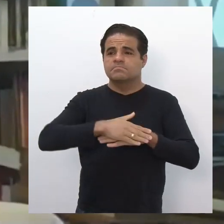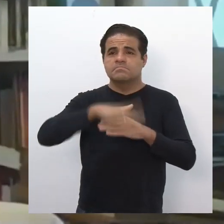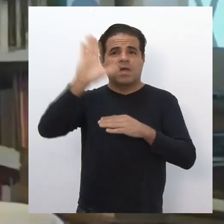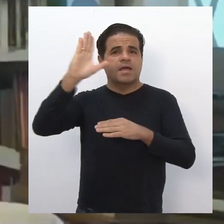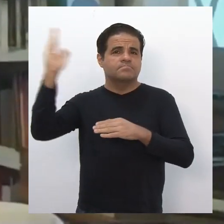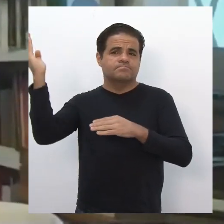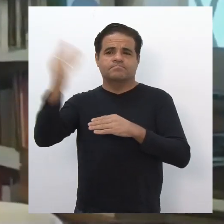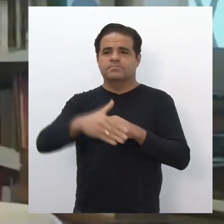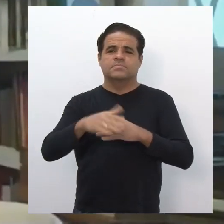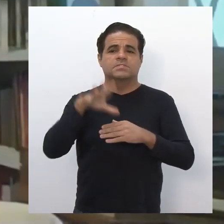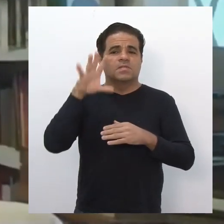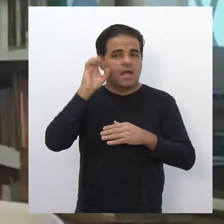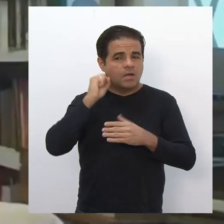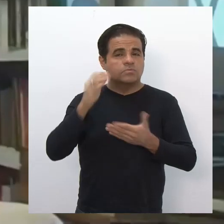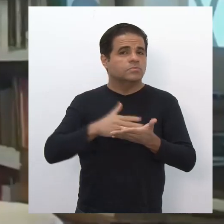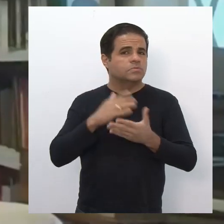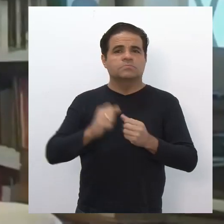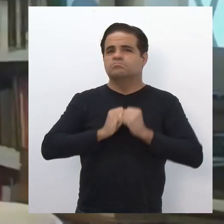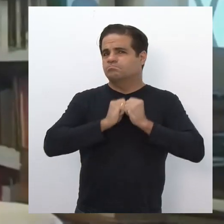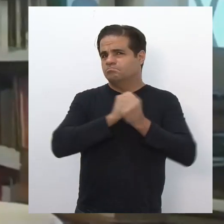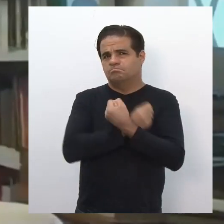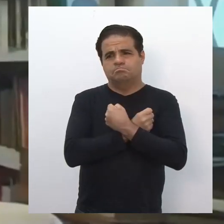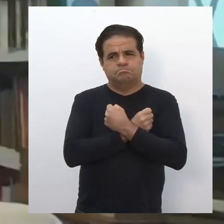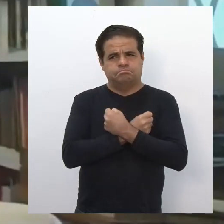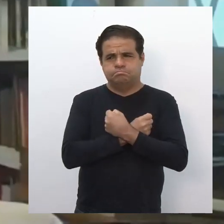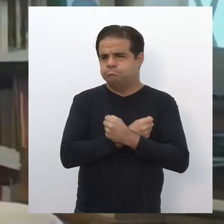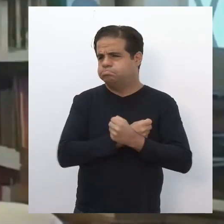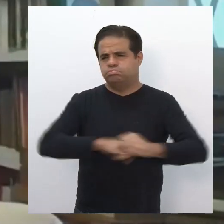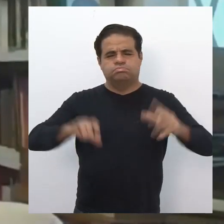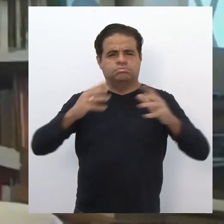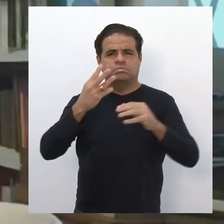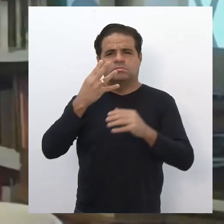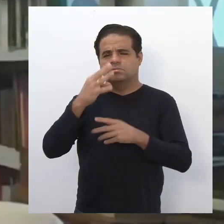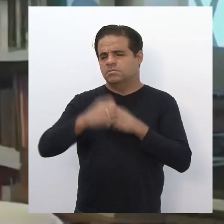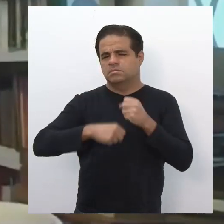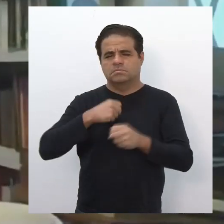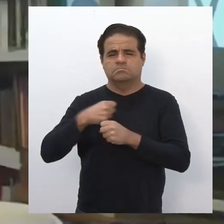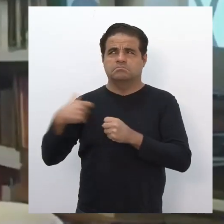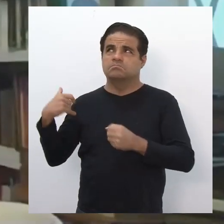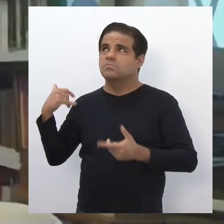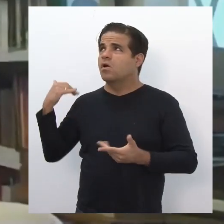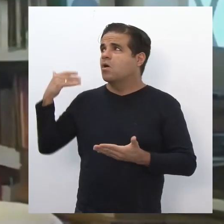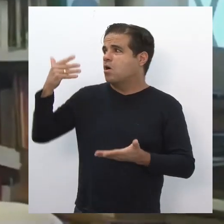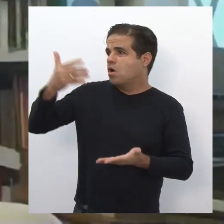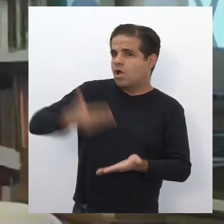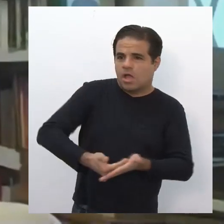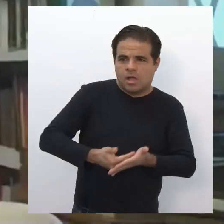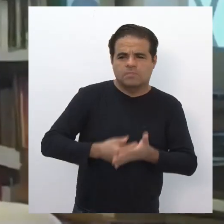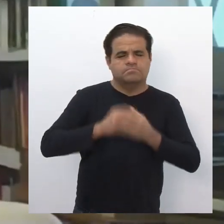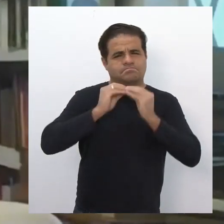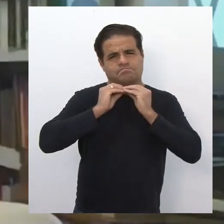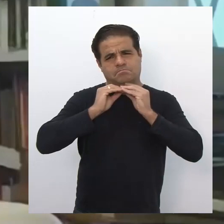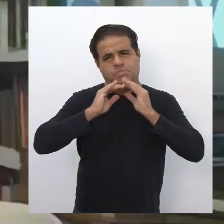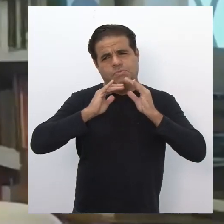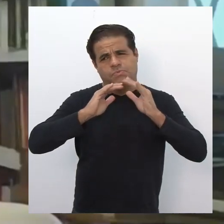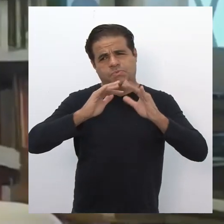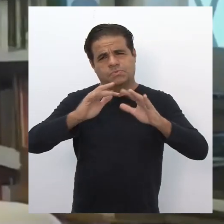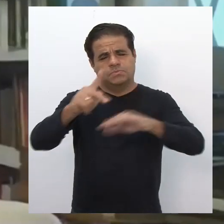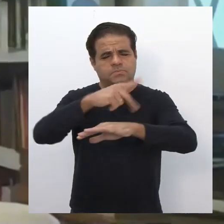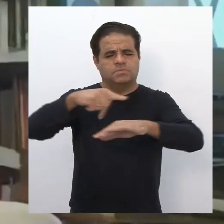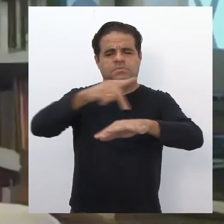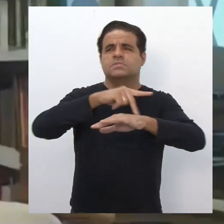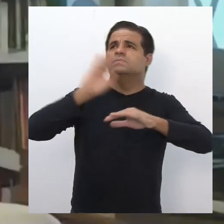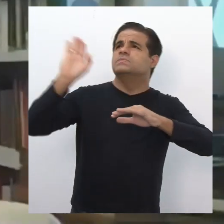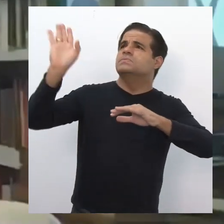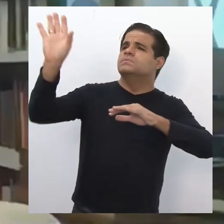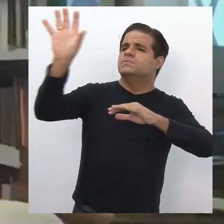O audiolivro explodiu uns 3, 4 anos atrás, em vários países do mundo. Então, a gente